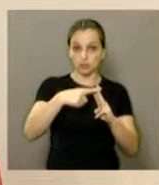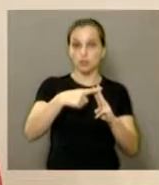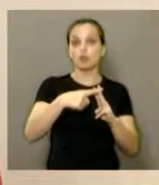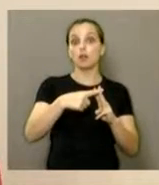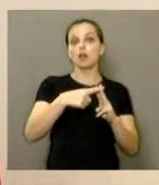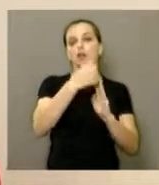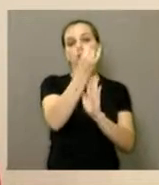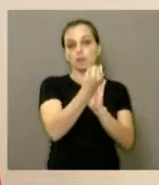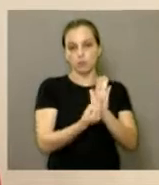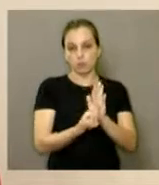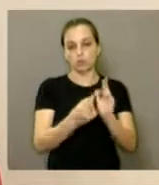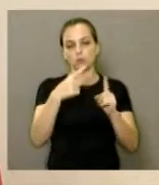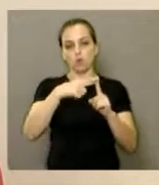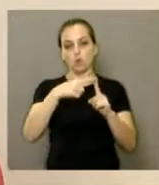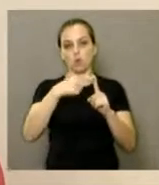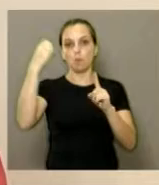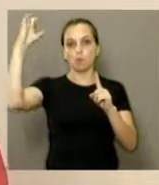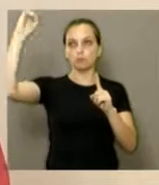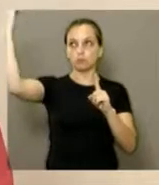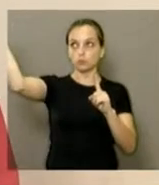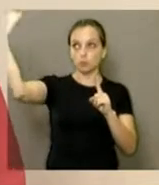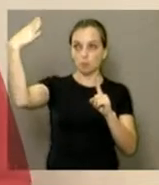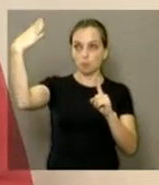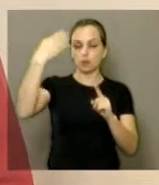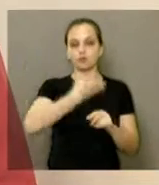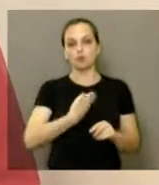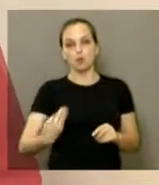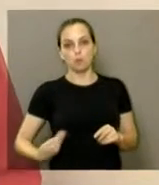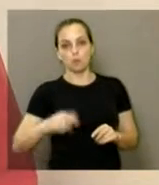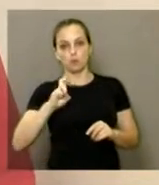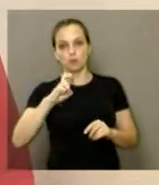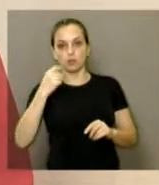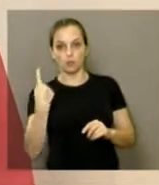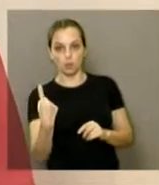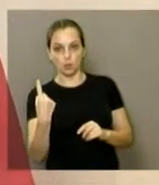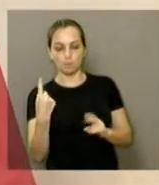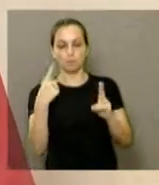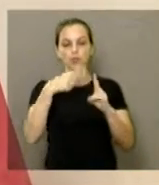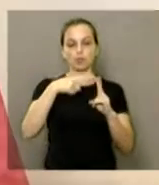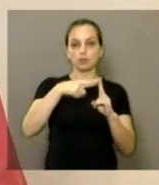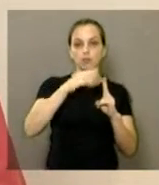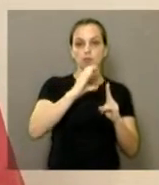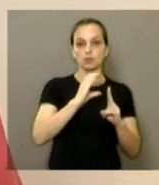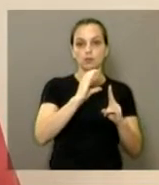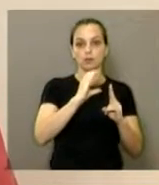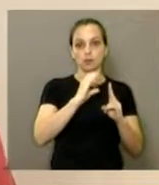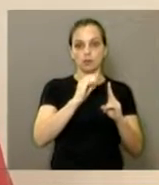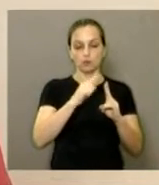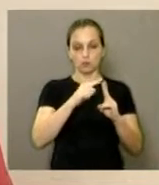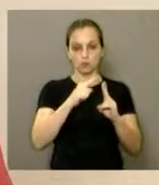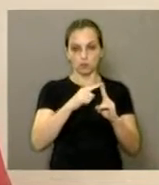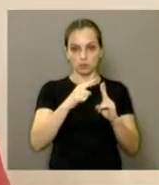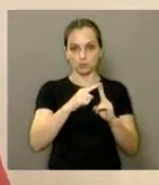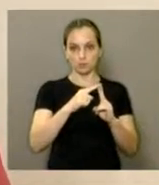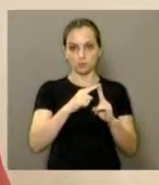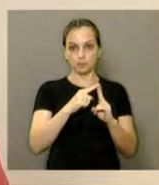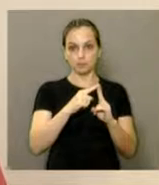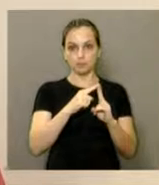IPTU. Iluminação pública, que era os R$ 51,00 que o João falou, a CIP, iluminação